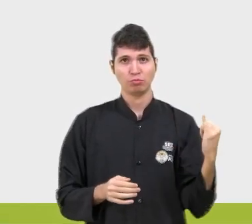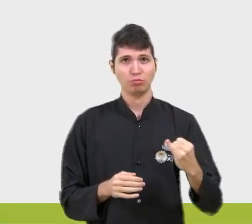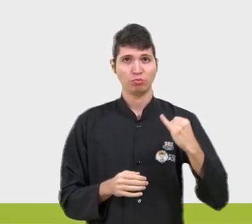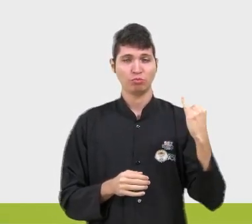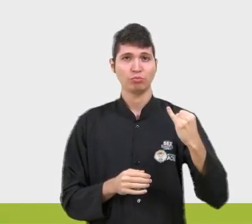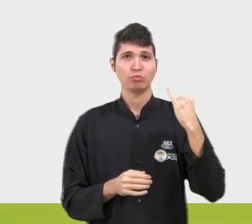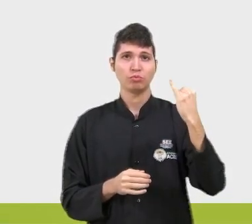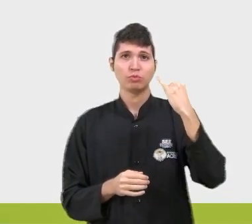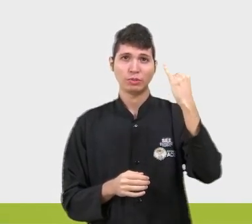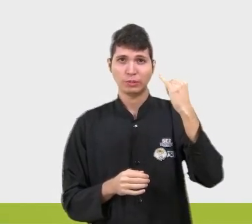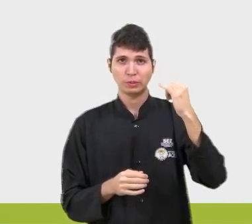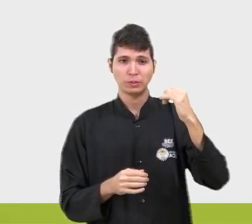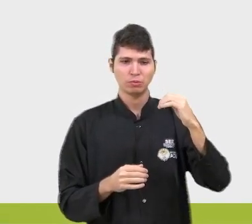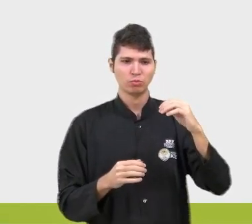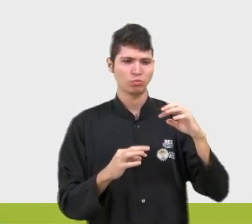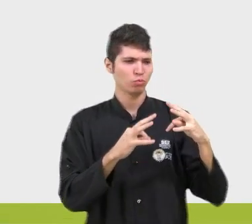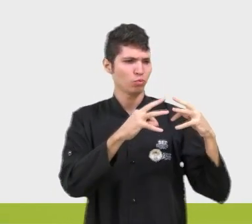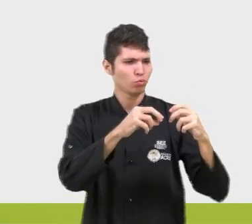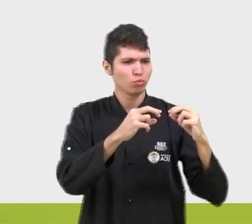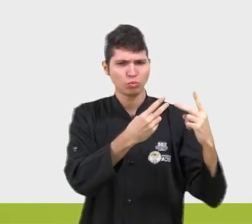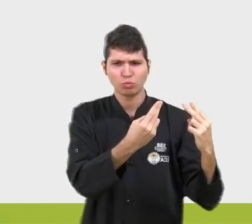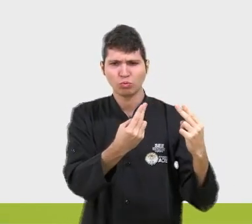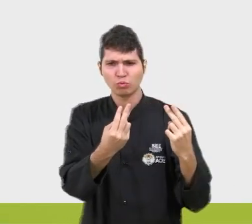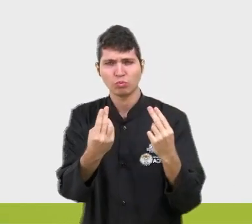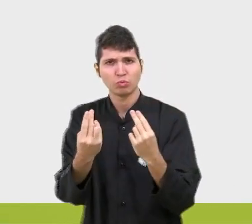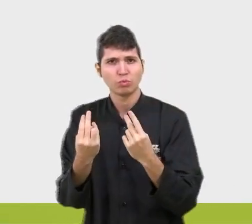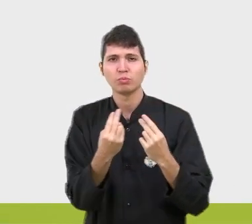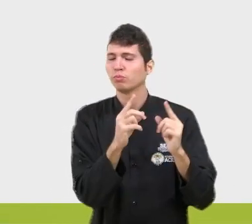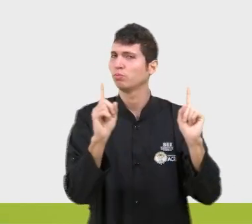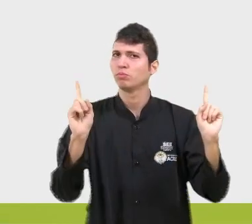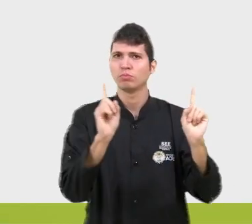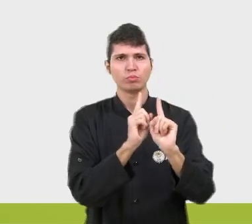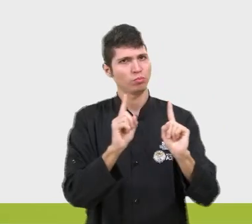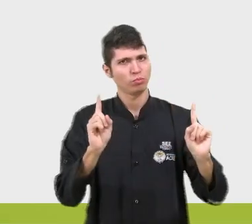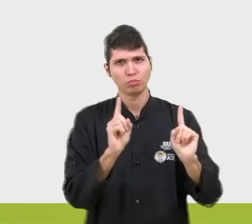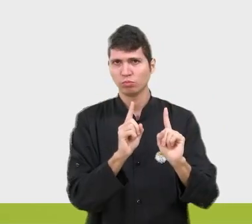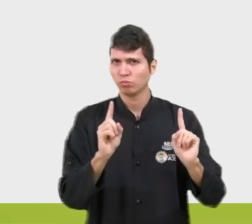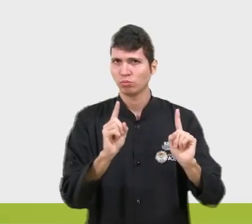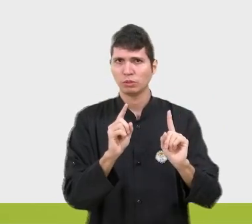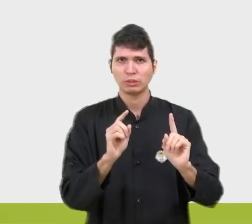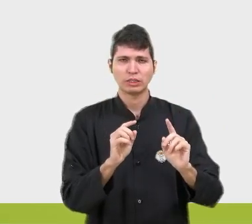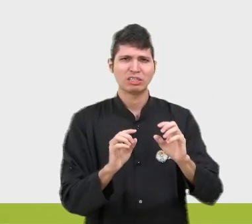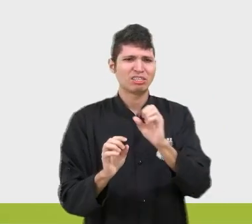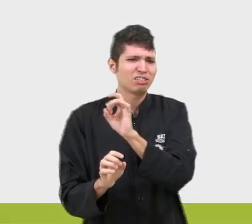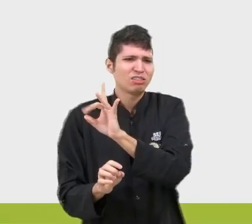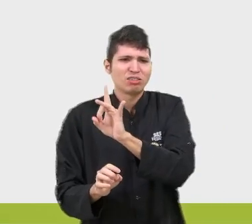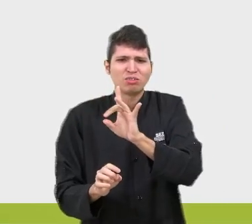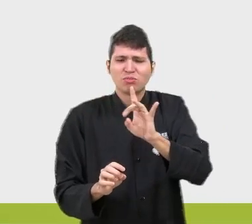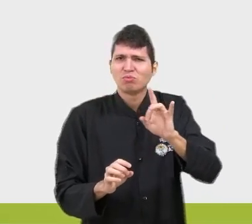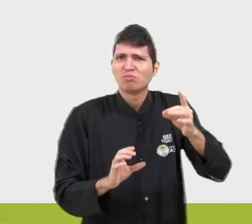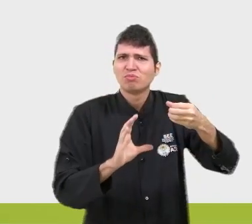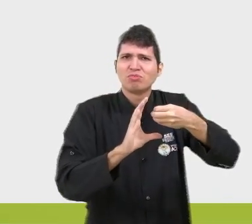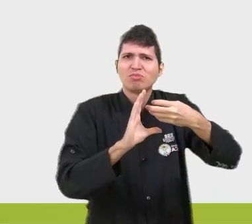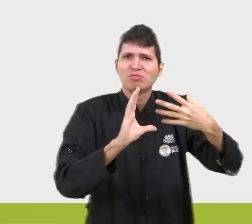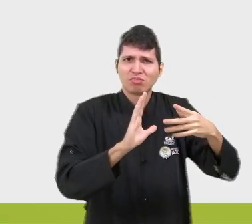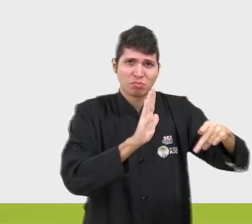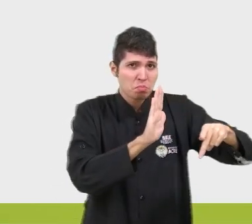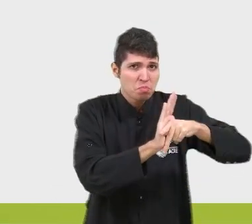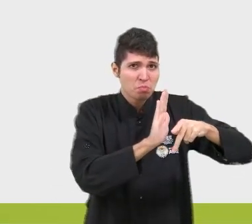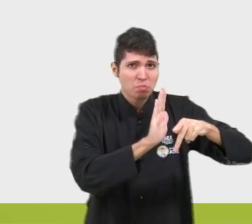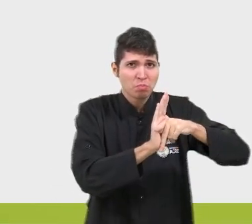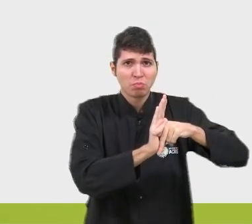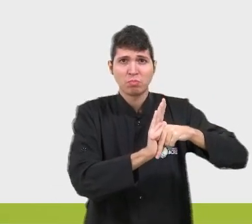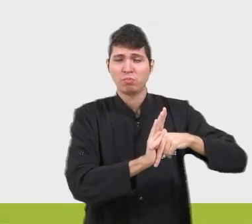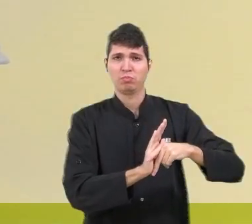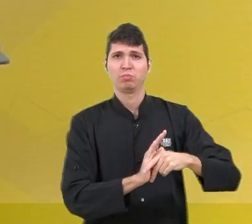há homogeneidade, sendo que cada unidade apresenta peculiaridades socioeconômicas. Tá,